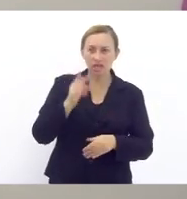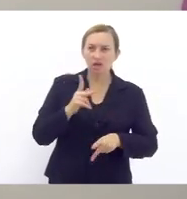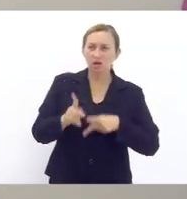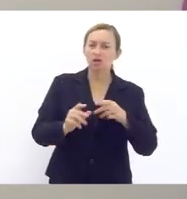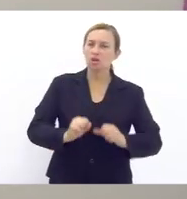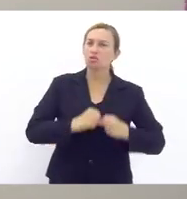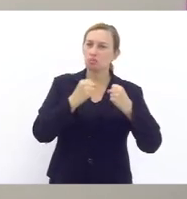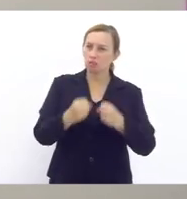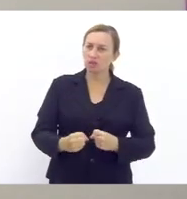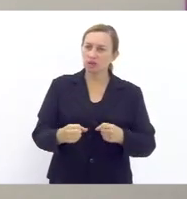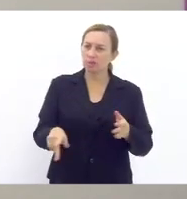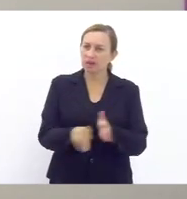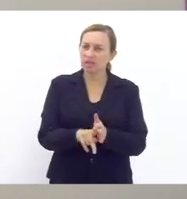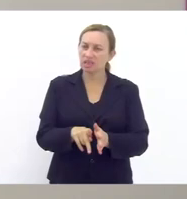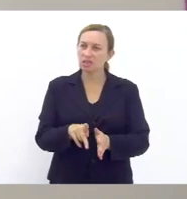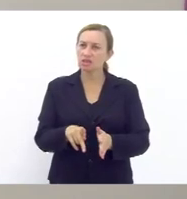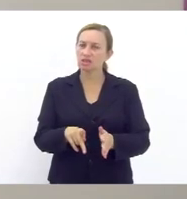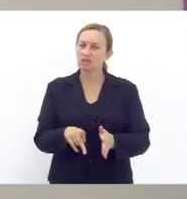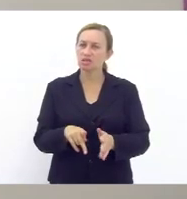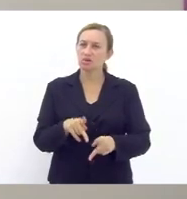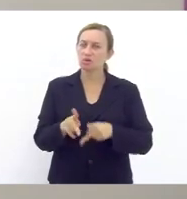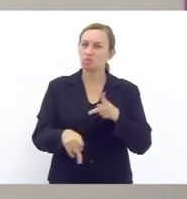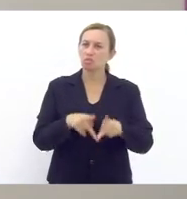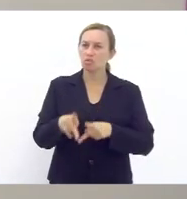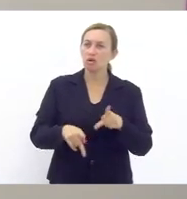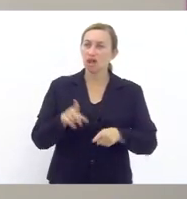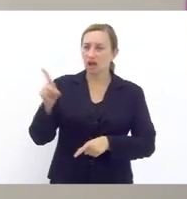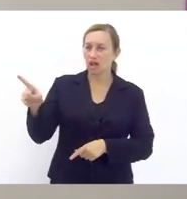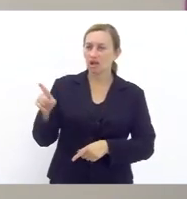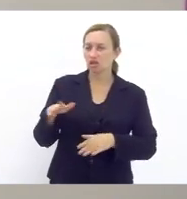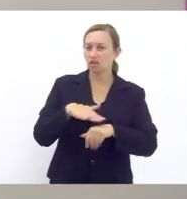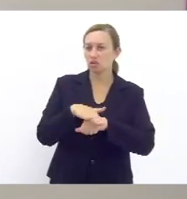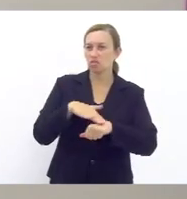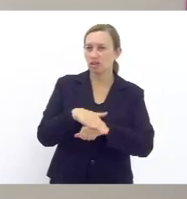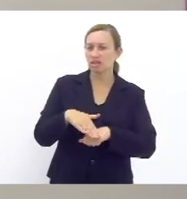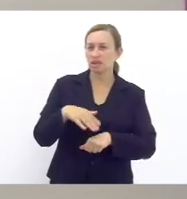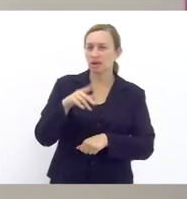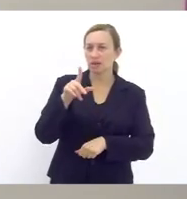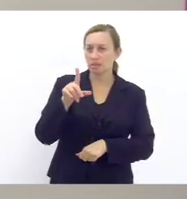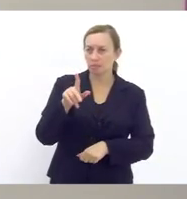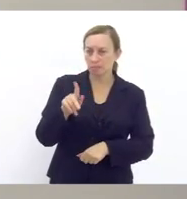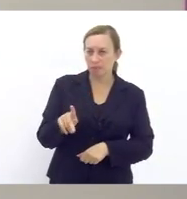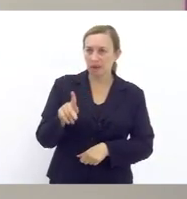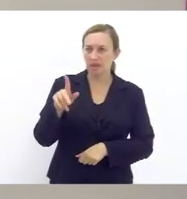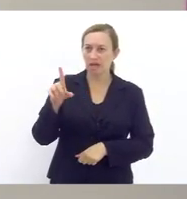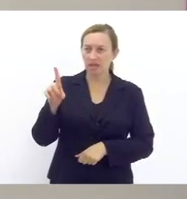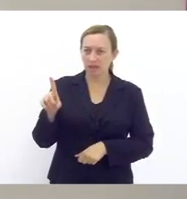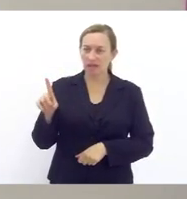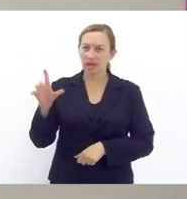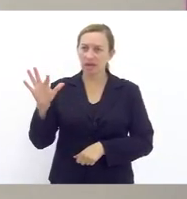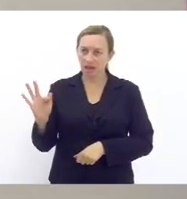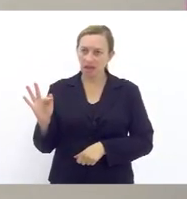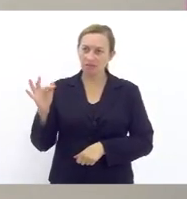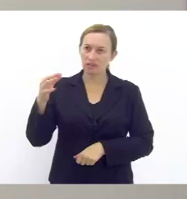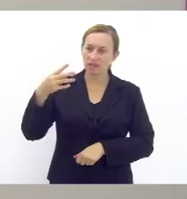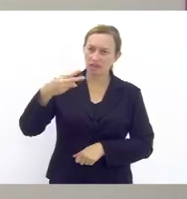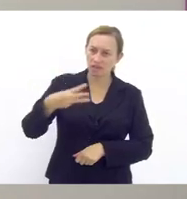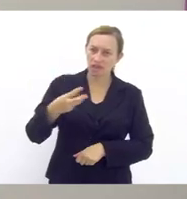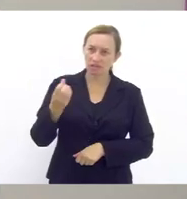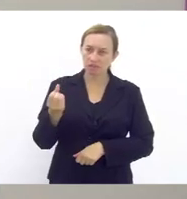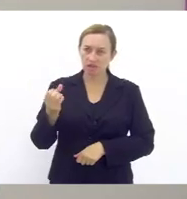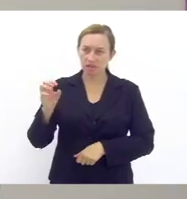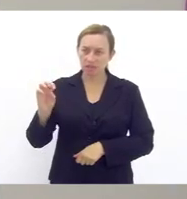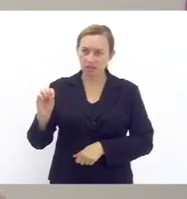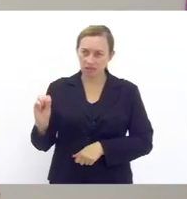povo e lá quando a gente conversa na dpf 635 no STF o canal